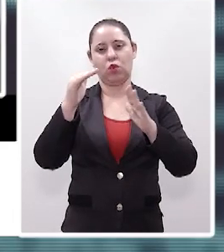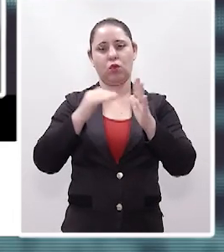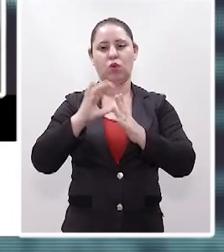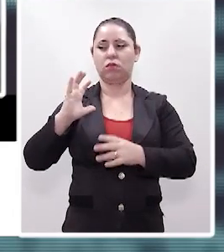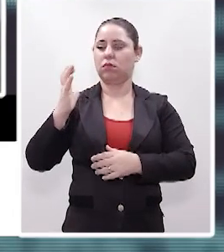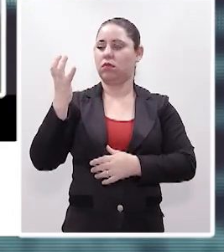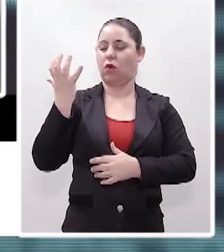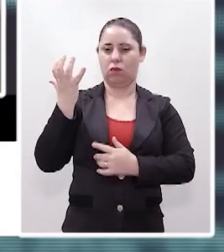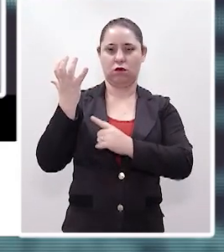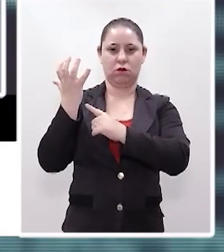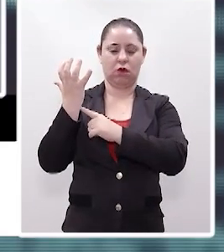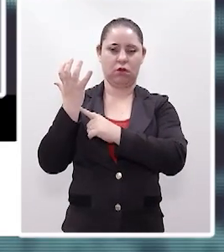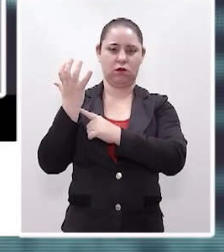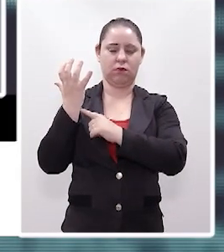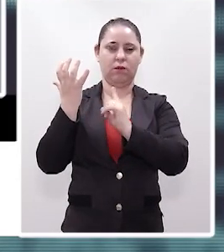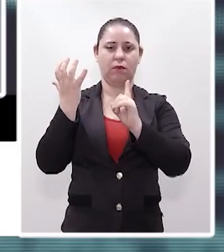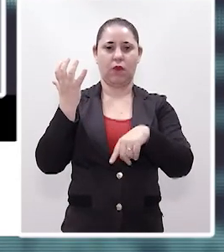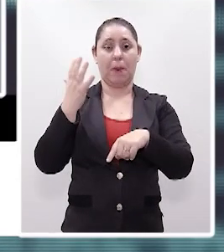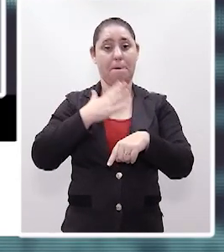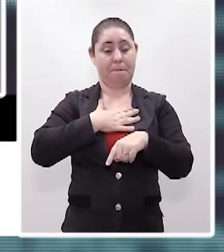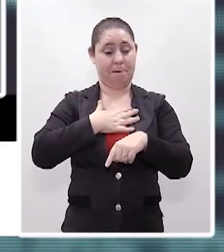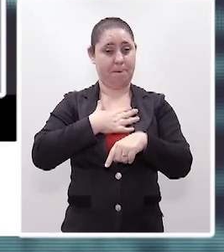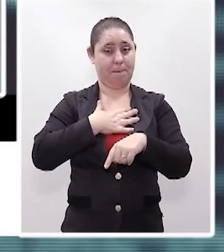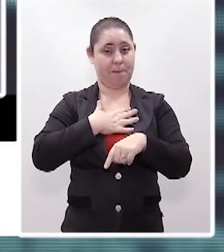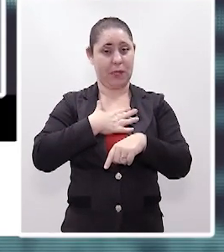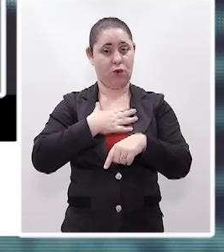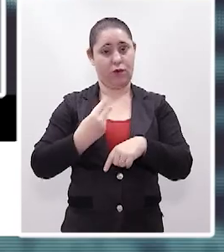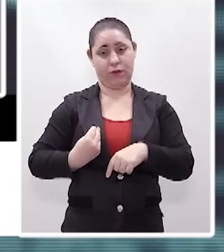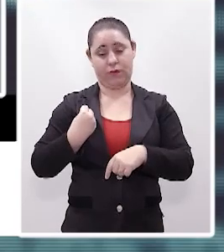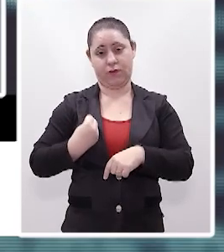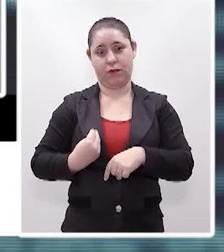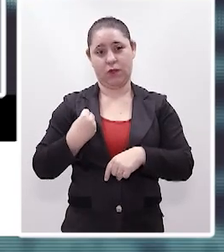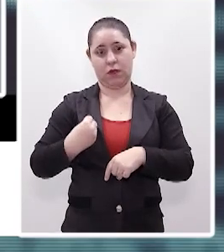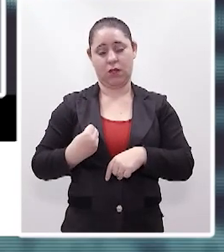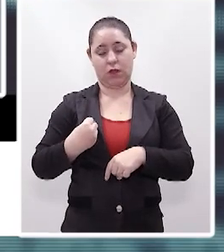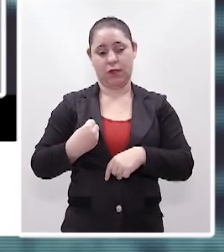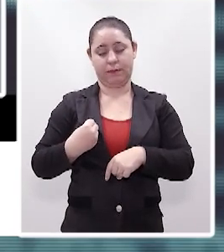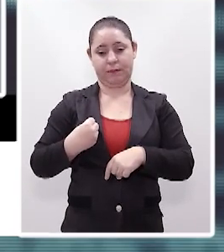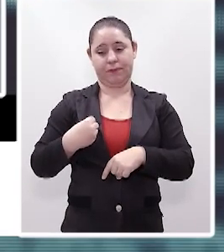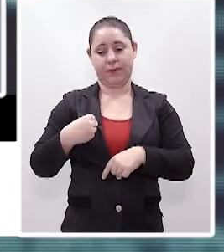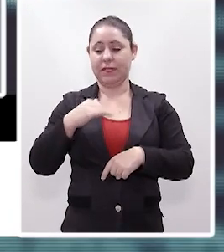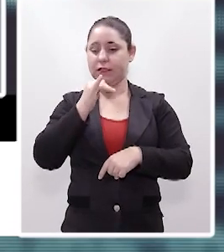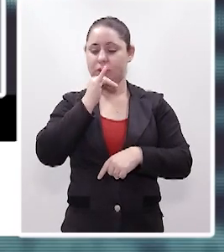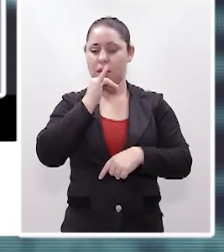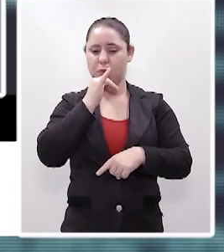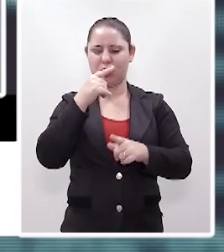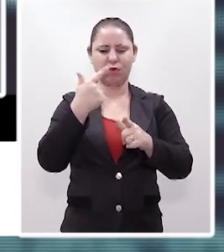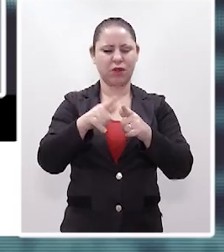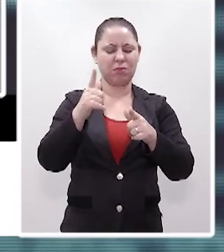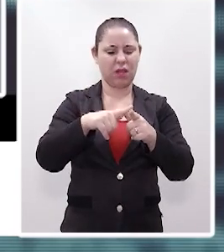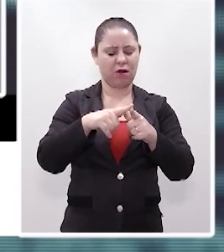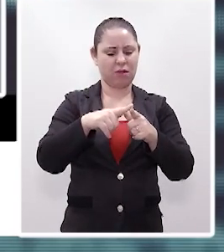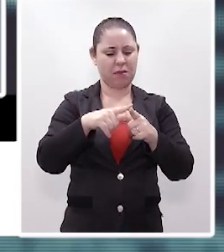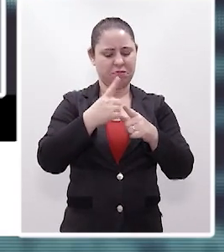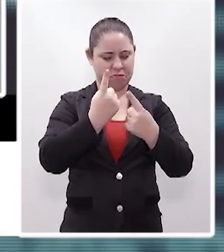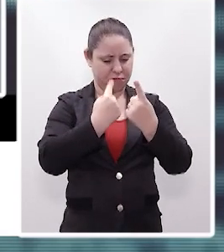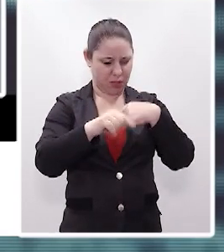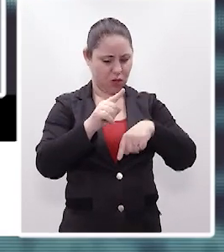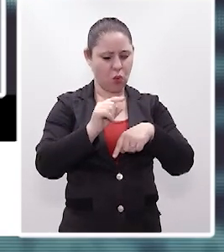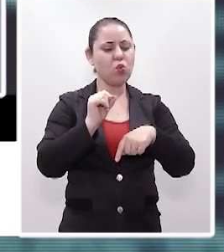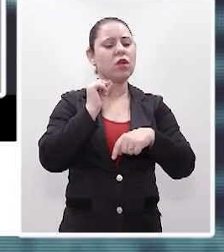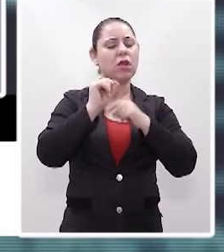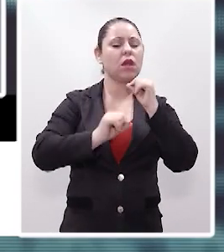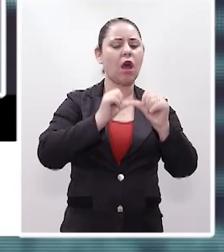que acontece, isso é meu, da minha vida, pegar algo de bom, né? De tudo que acontece